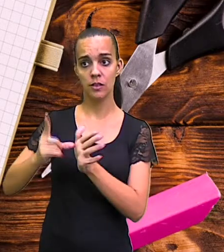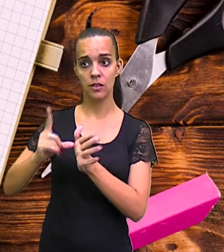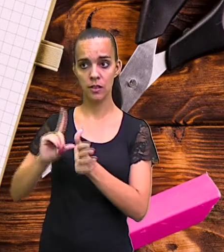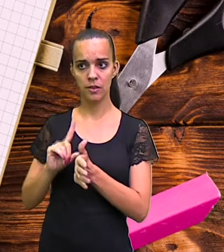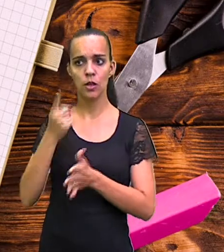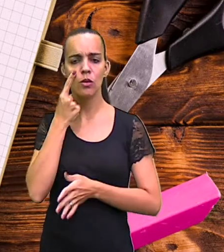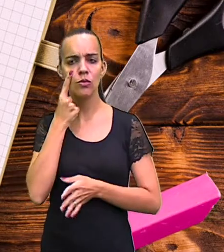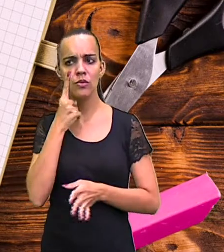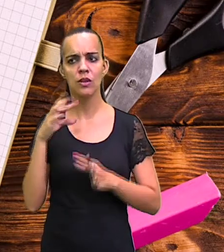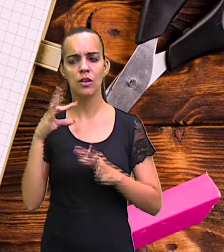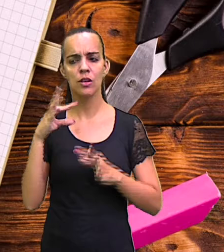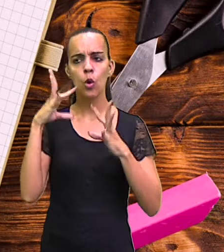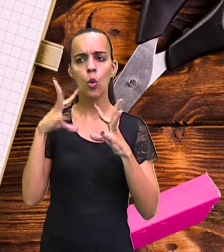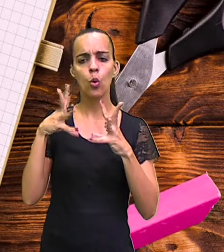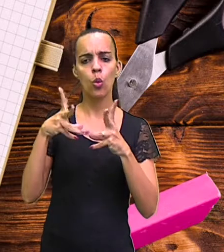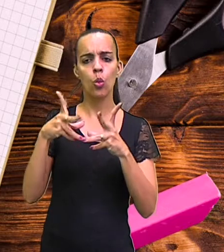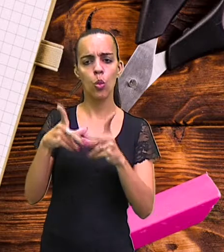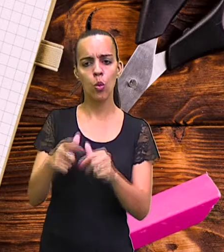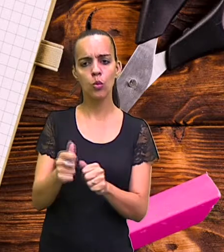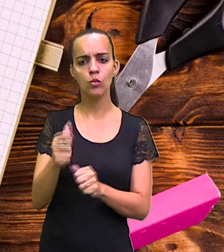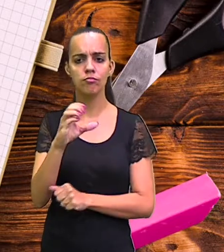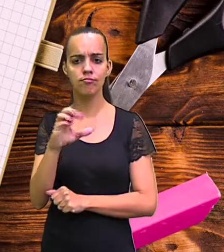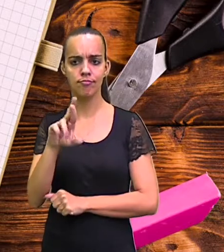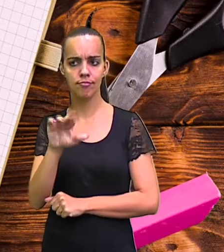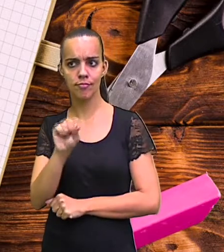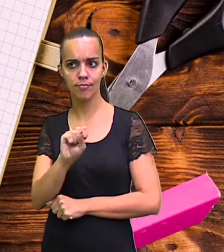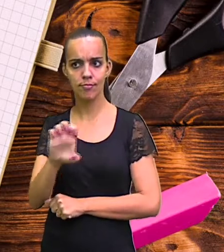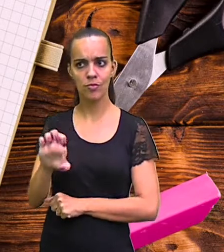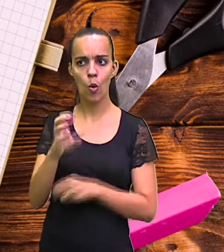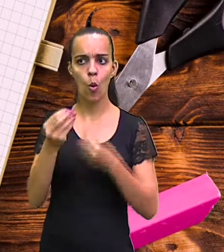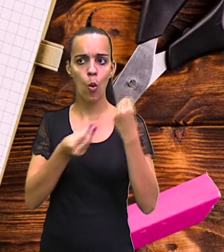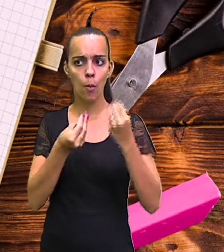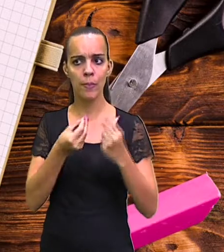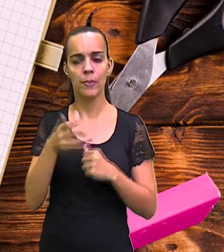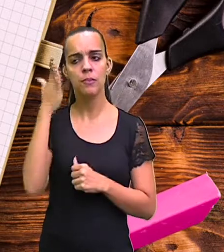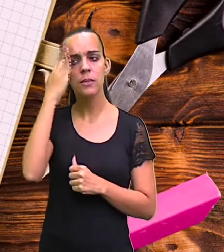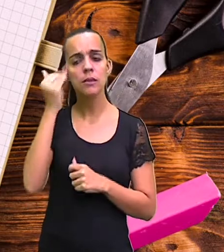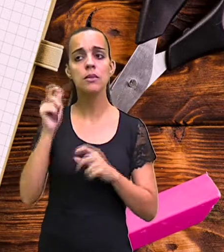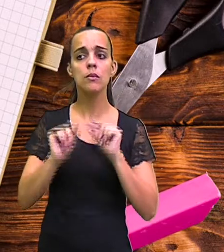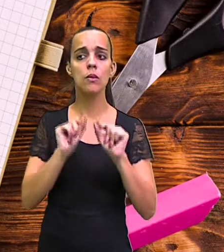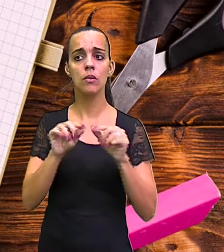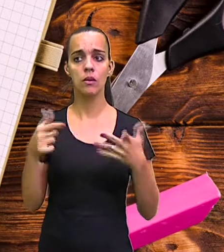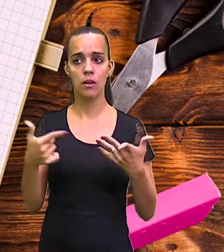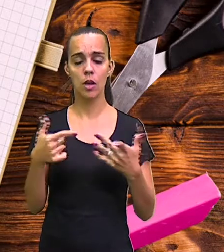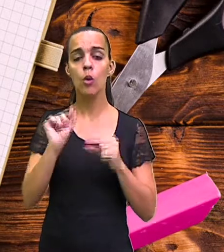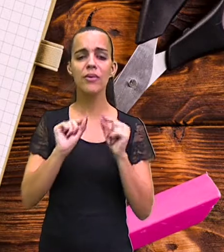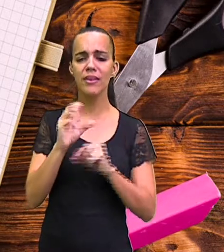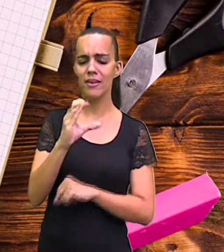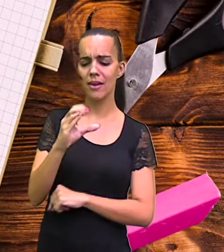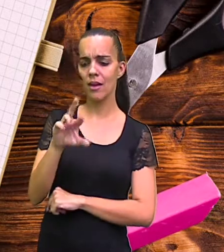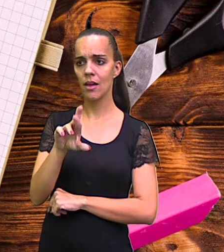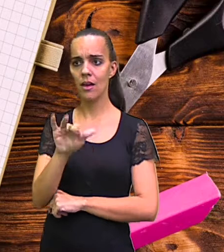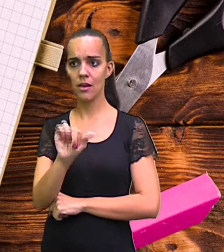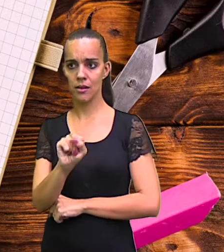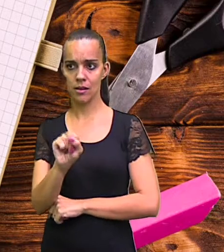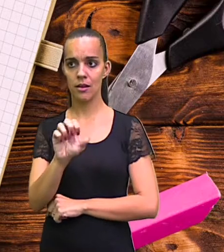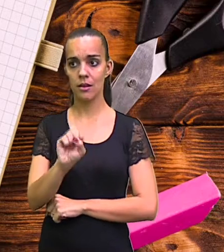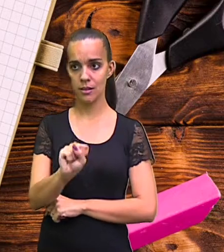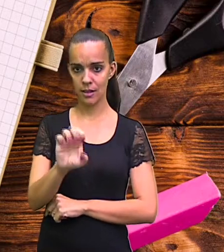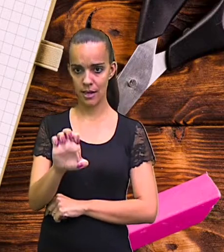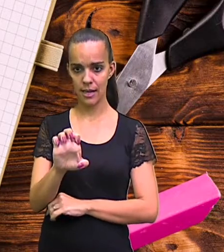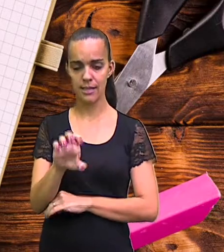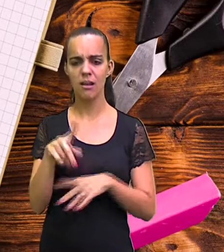de vermos todos os casos da crase, nós precisamos saber o que ela é e para que